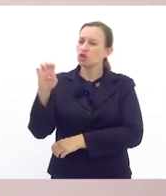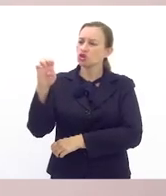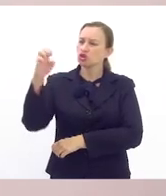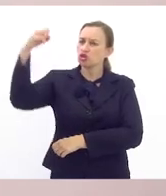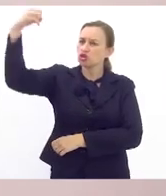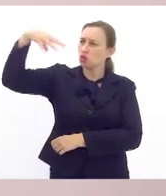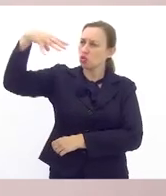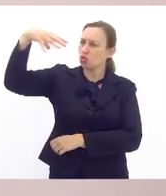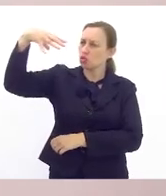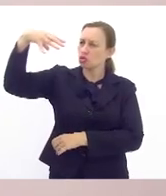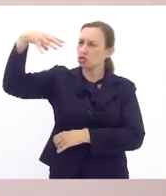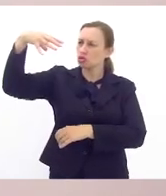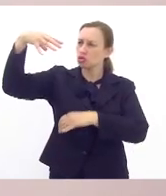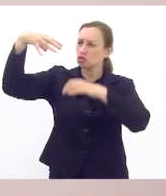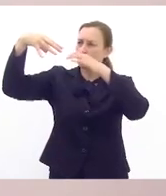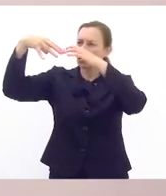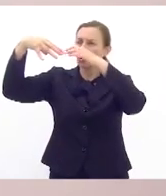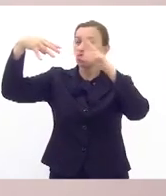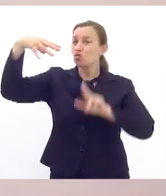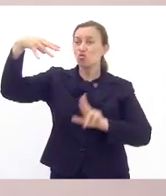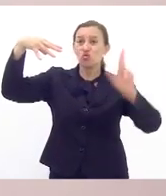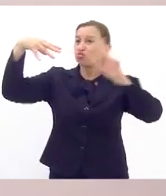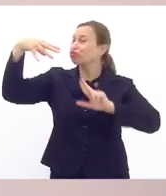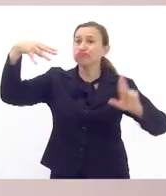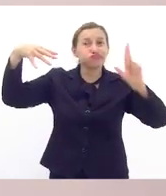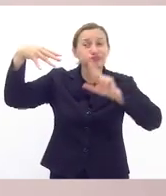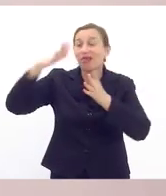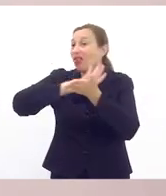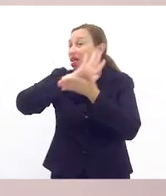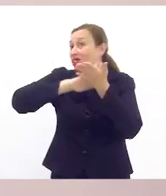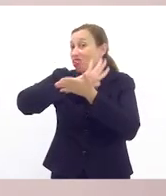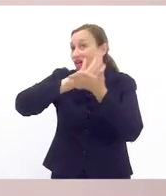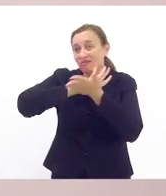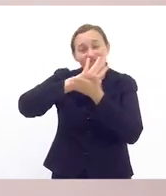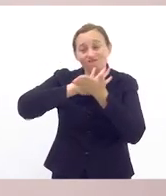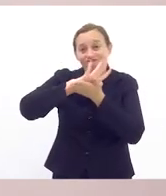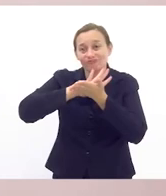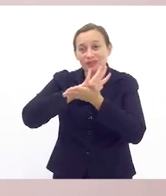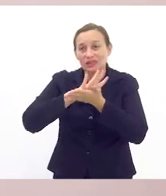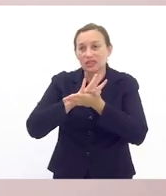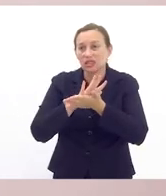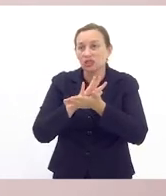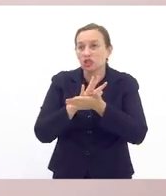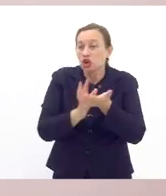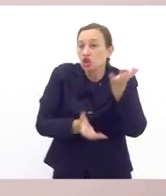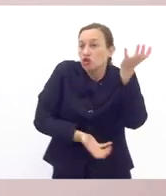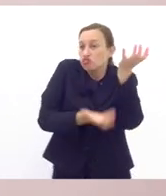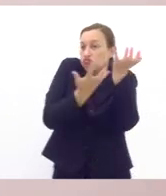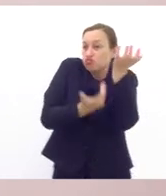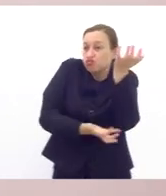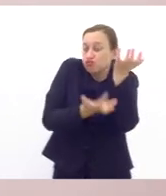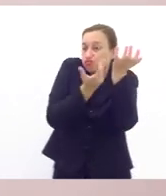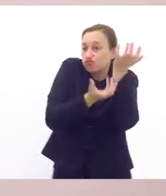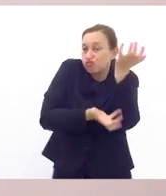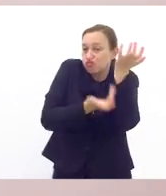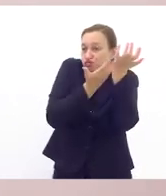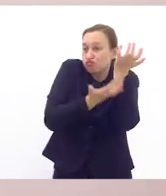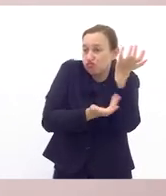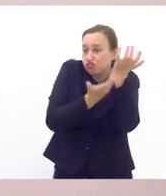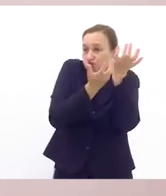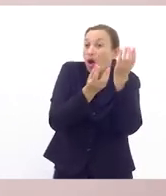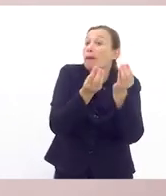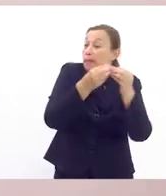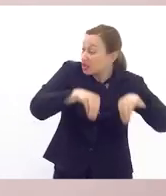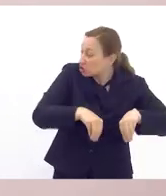suporte na calçada que não tem uso essa incêndio nos transformadores de fio atrapalhando também